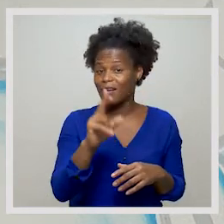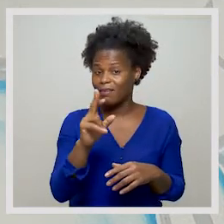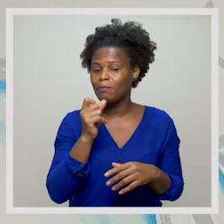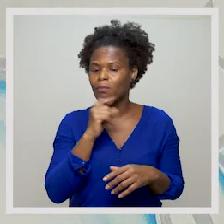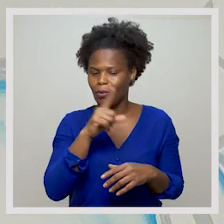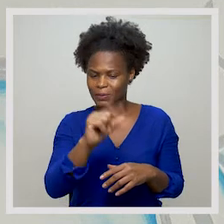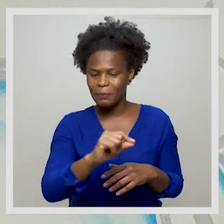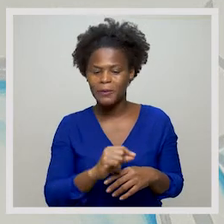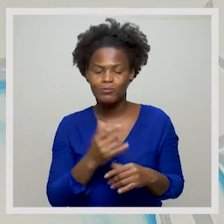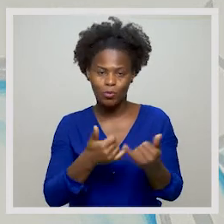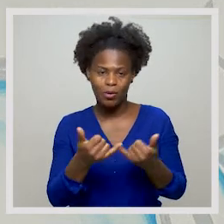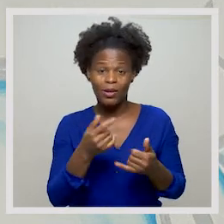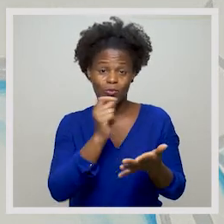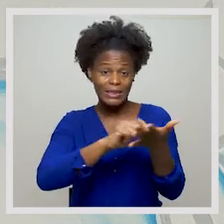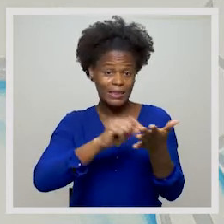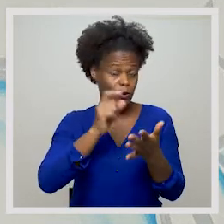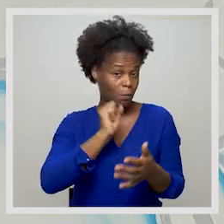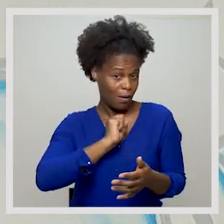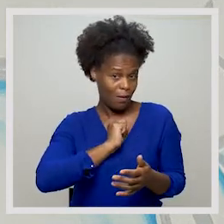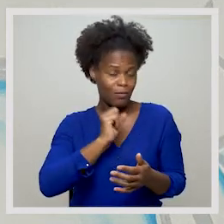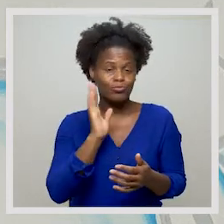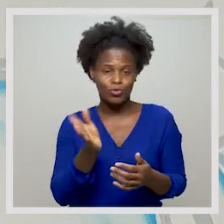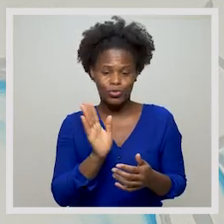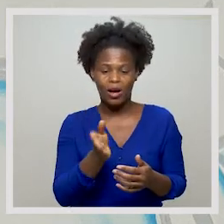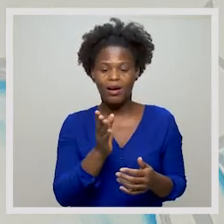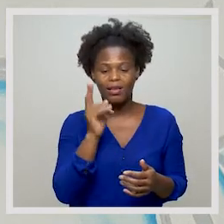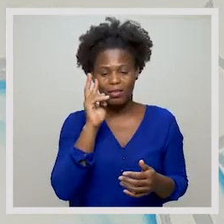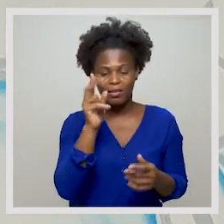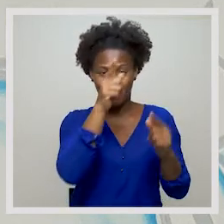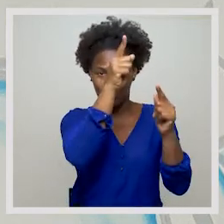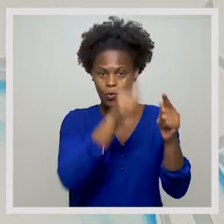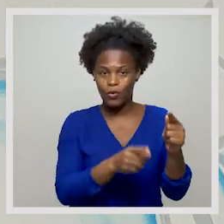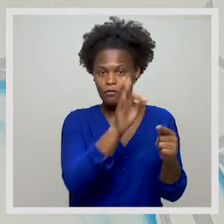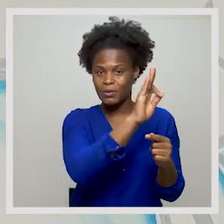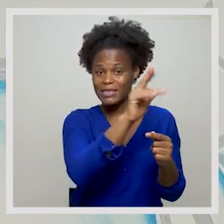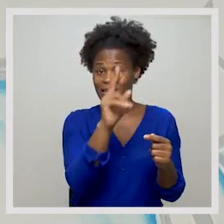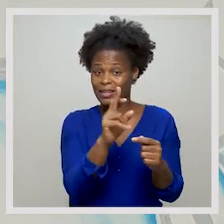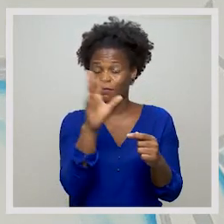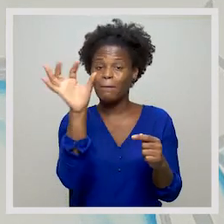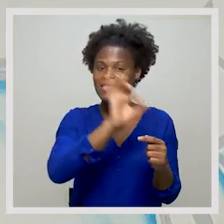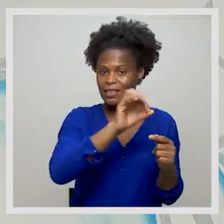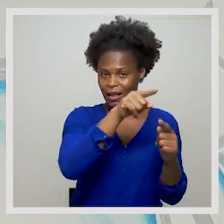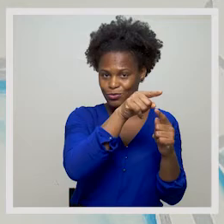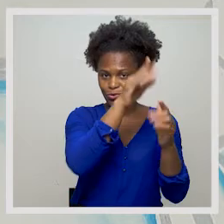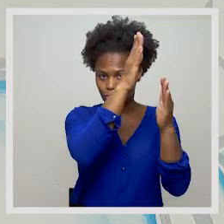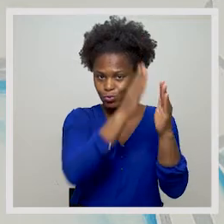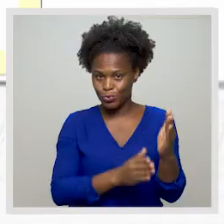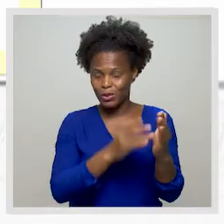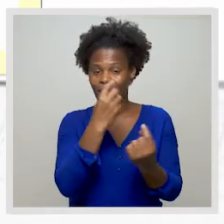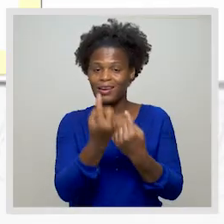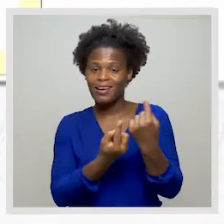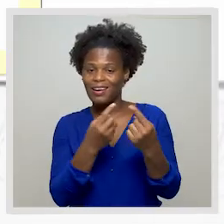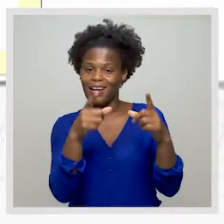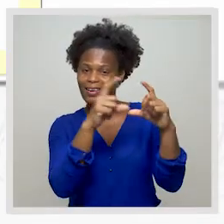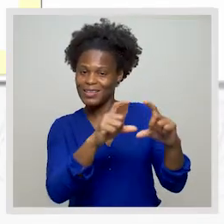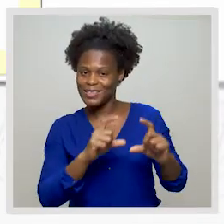frequência relativa. Então, no meu exercício já está aqui as frequências relativas dadas em percentagem de